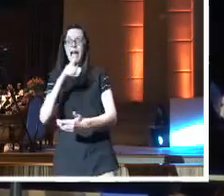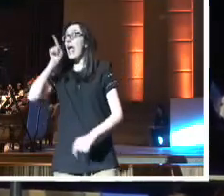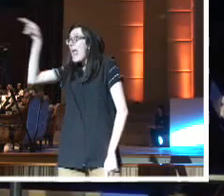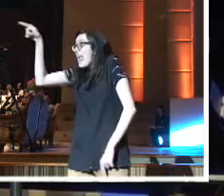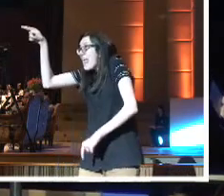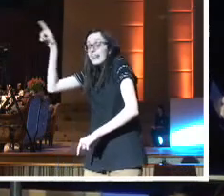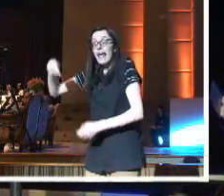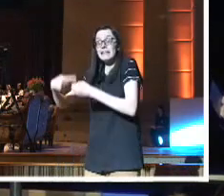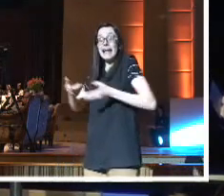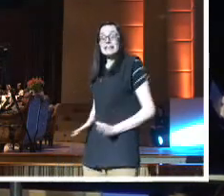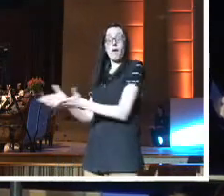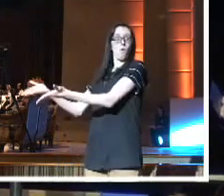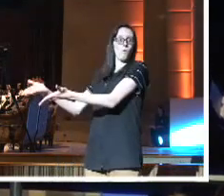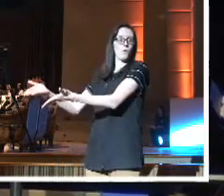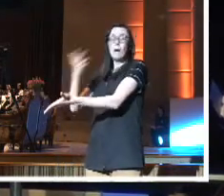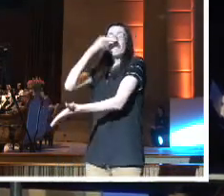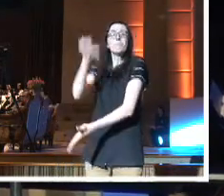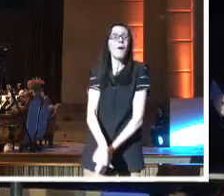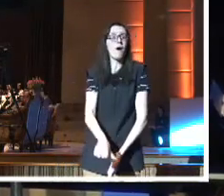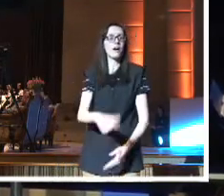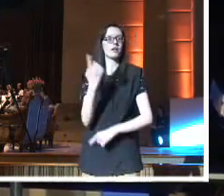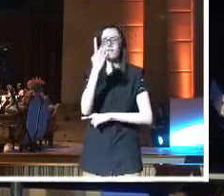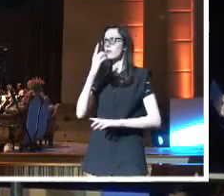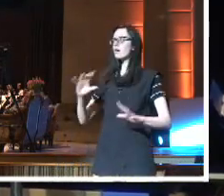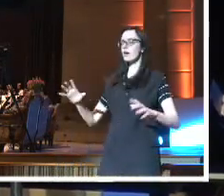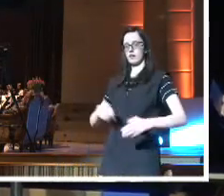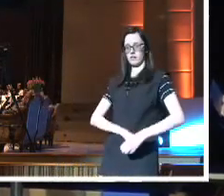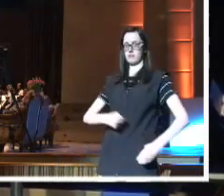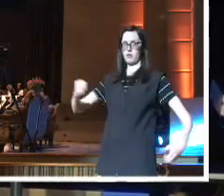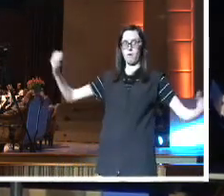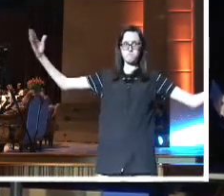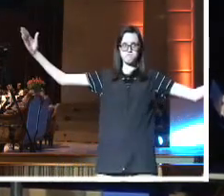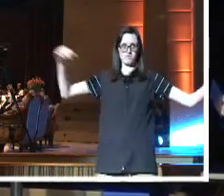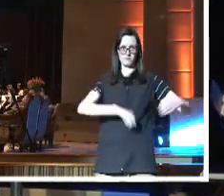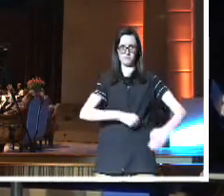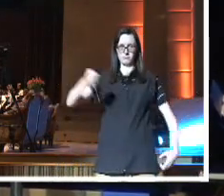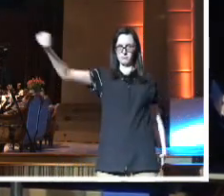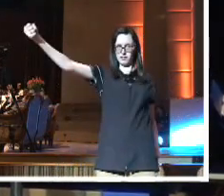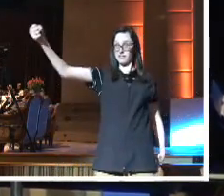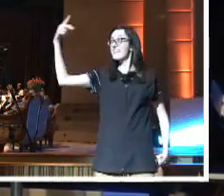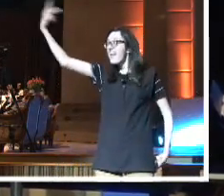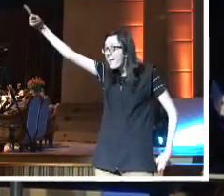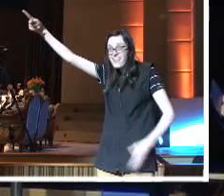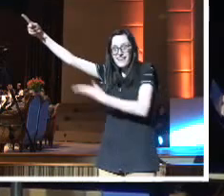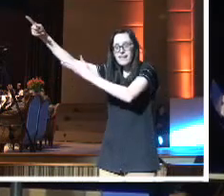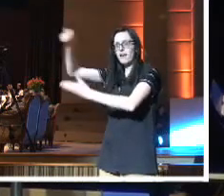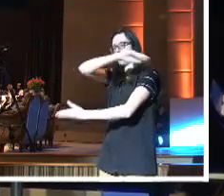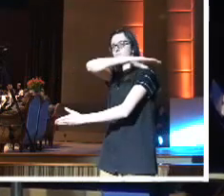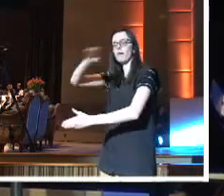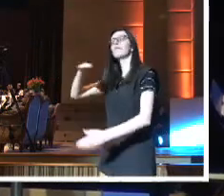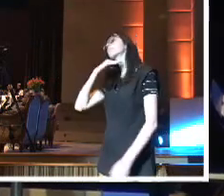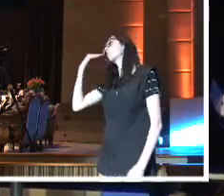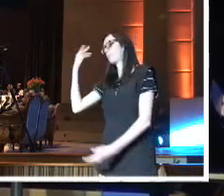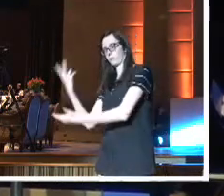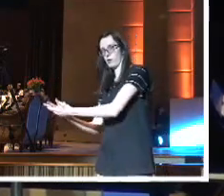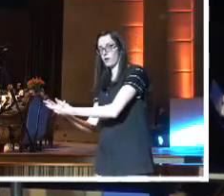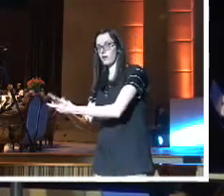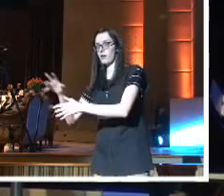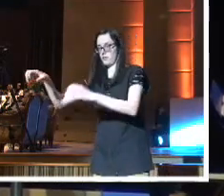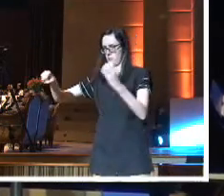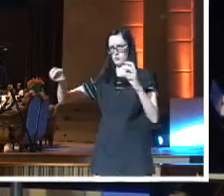ele chega naquela cidade levando a espada do gigante. E assim, né, era uma